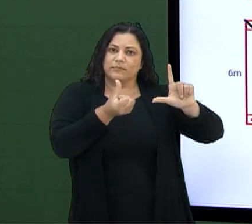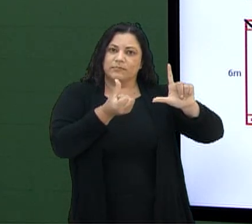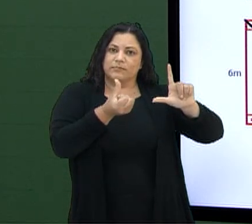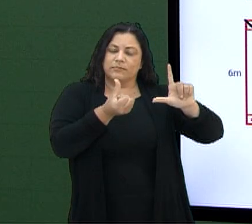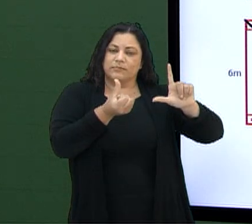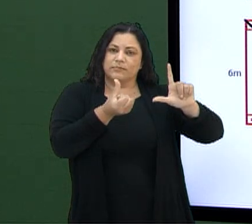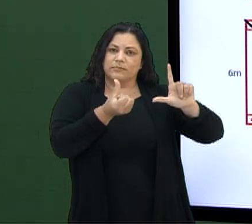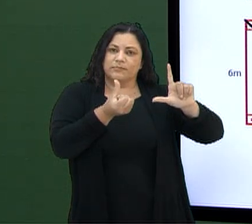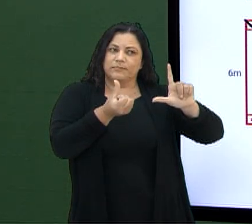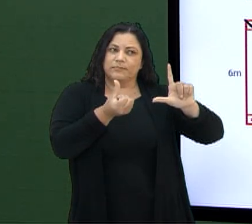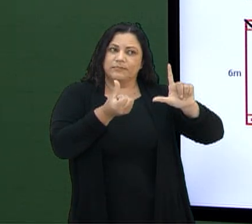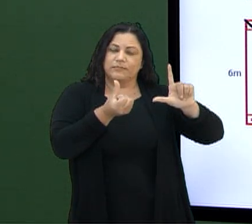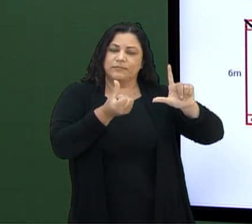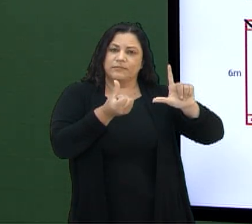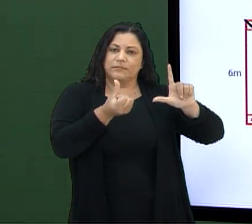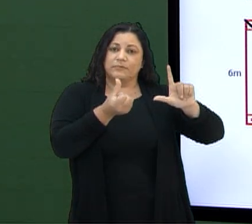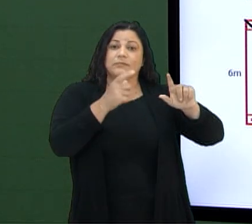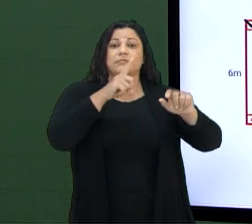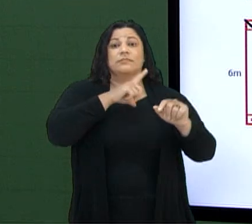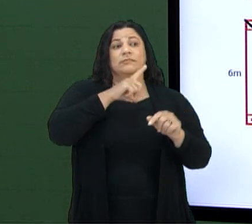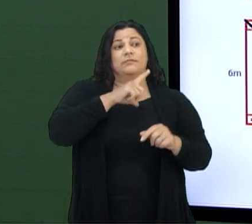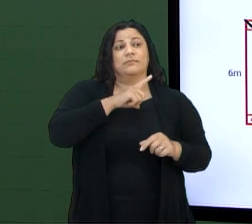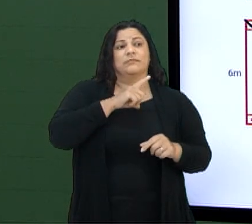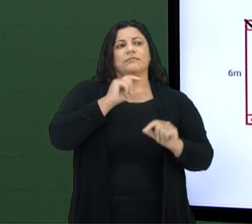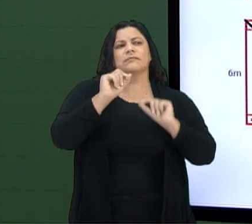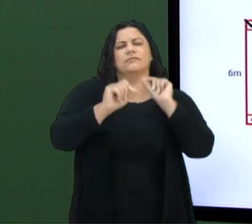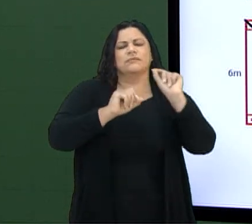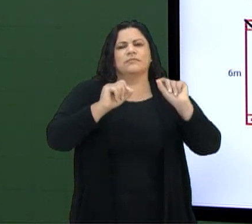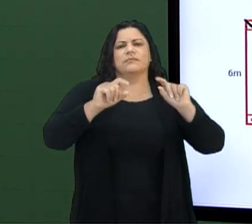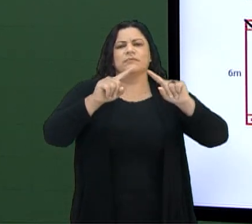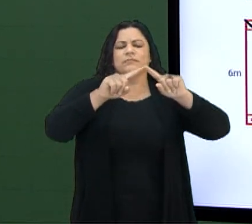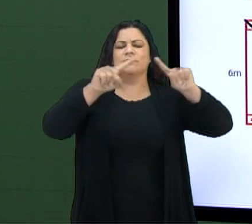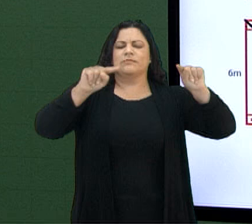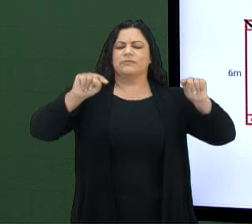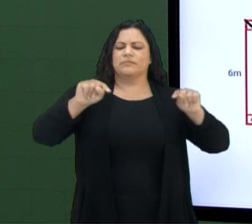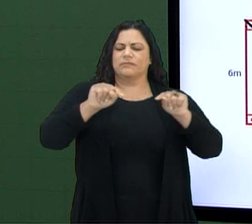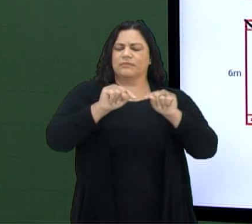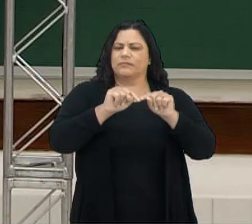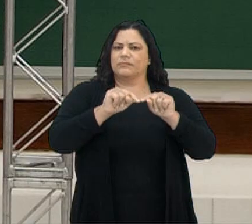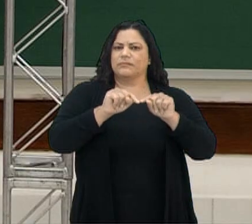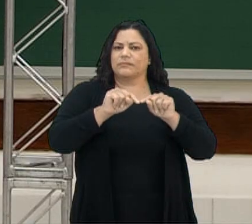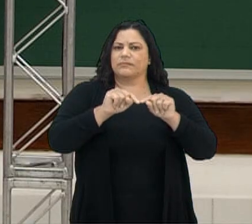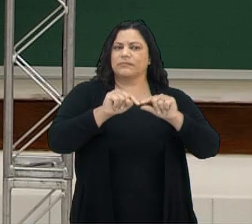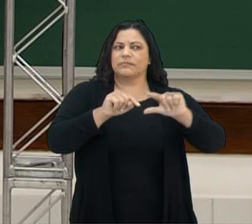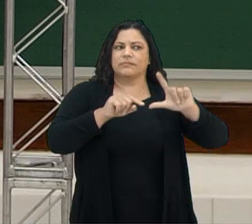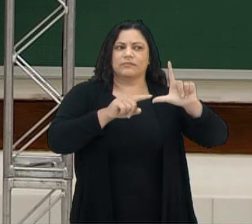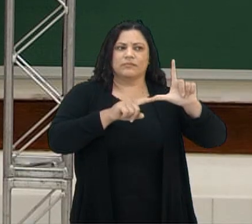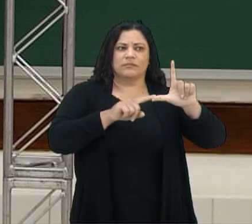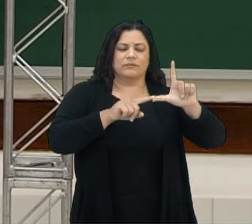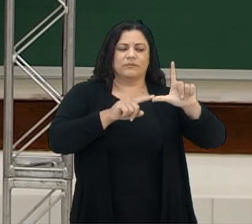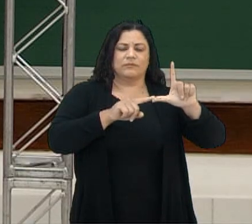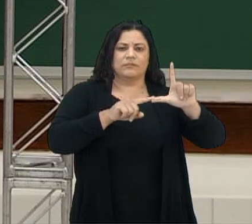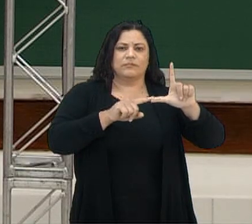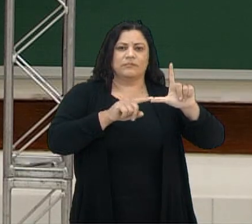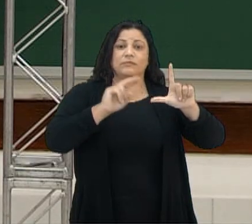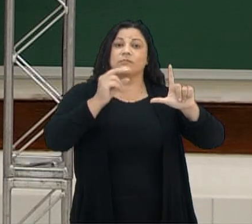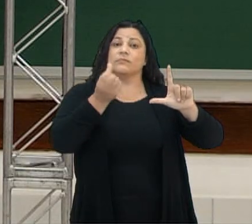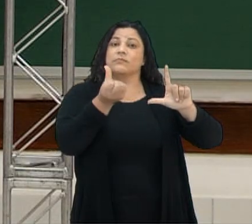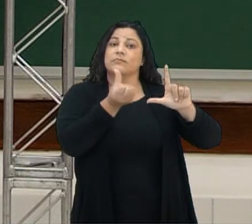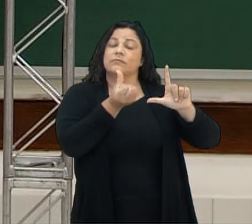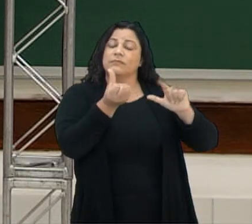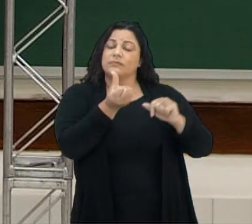beleza? Então, eu tenho um quadrado que o lado mede 6... 6 o